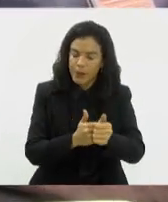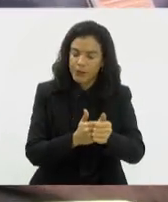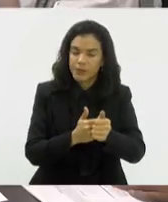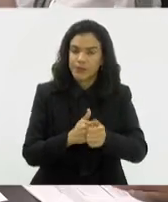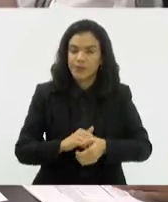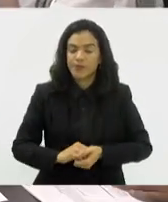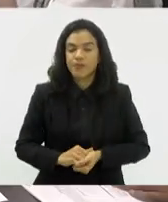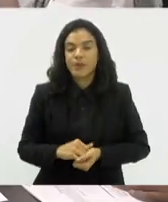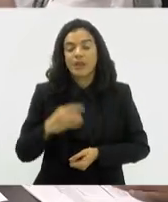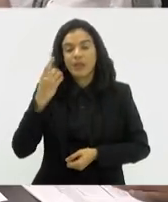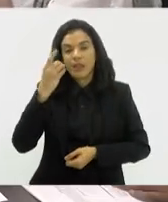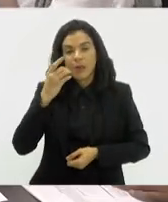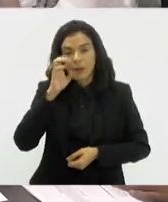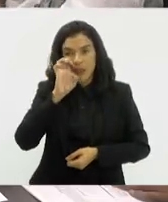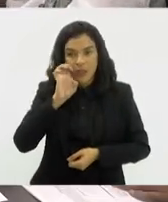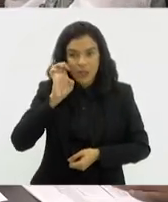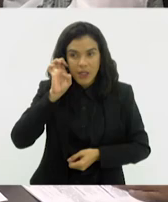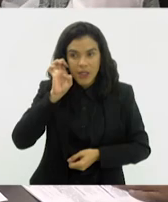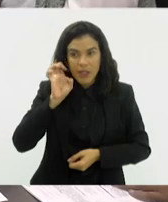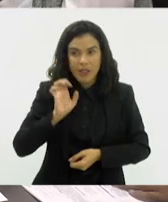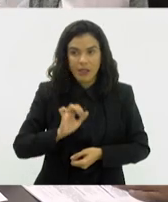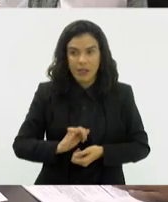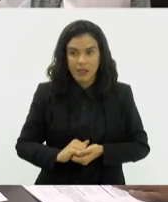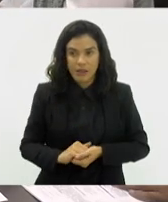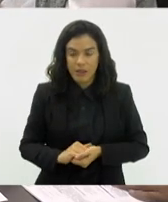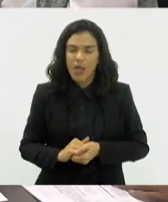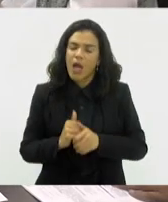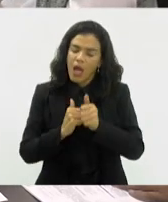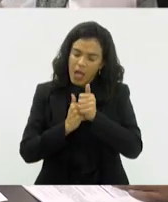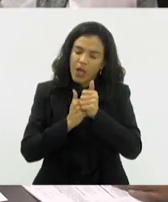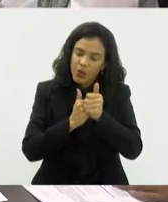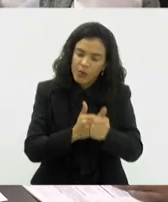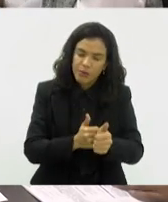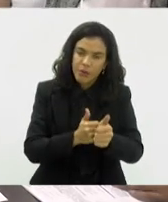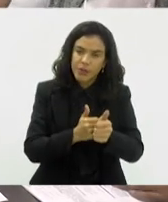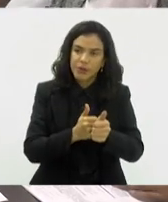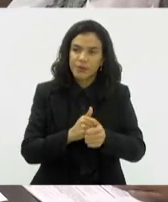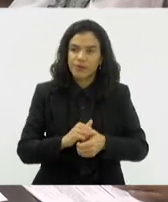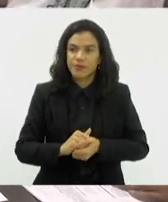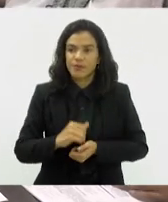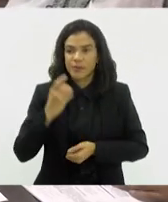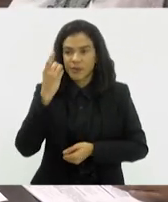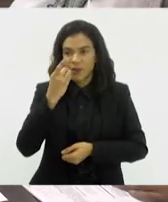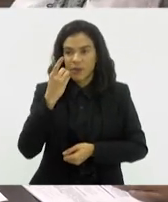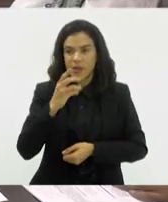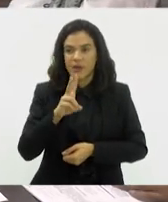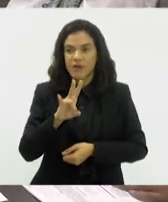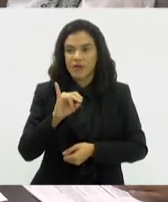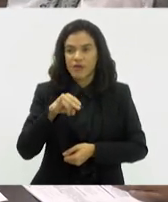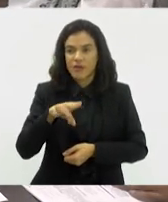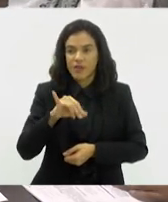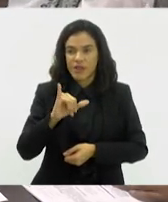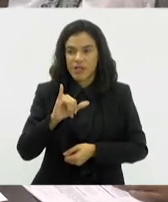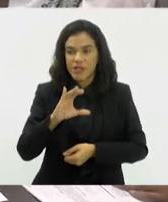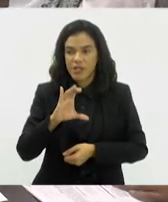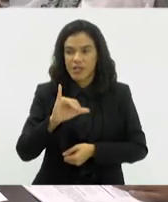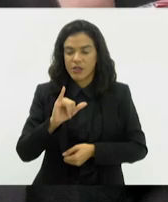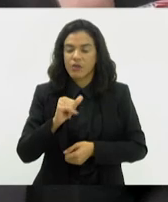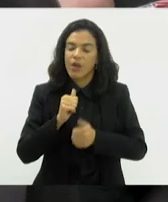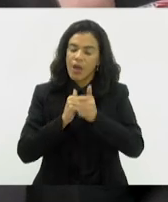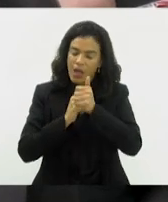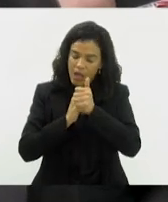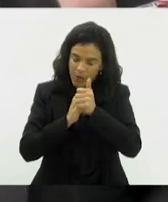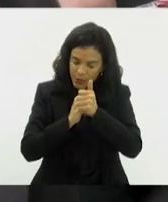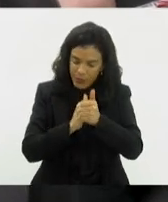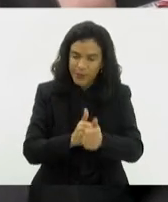Acompanho. Deputada Élica Takemoto. Acompanho, presidente. Deputado Vinícius Cozolino. Senhor presidente,